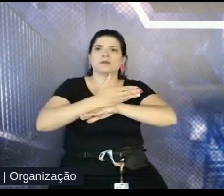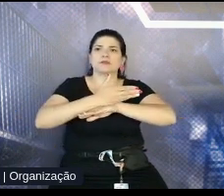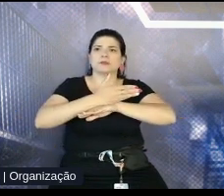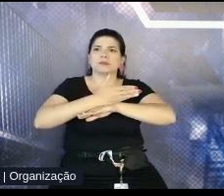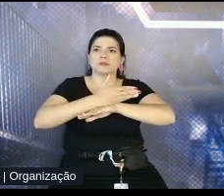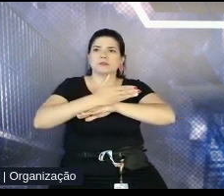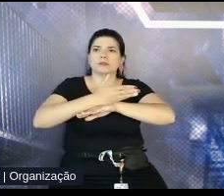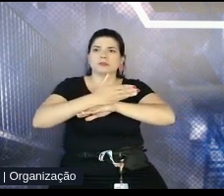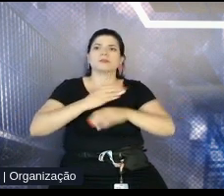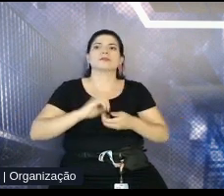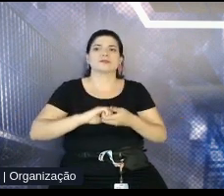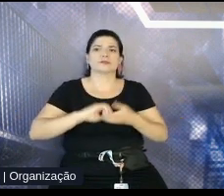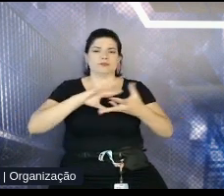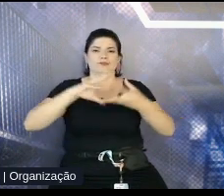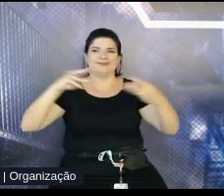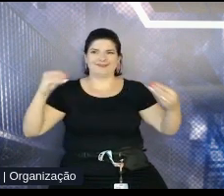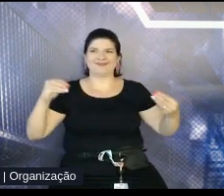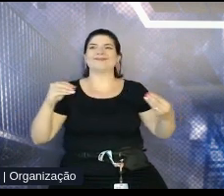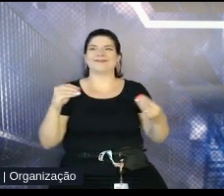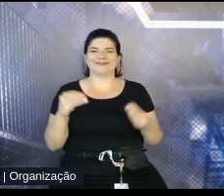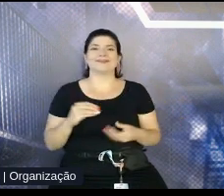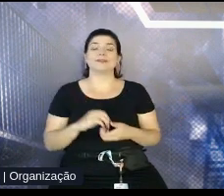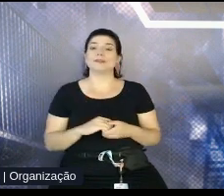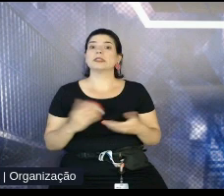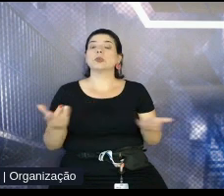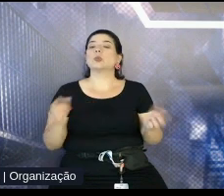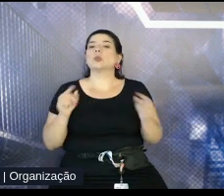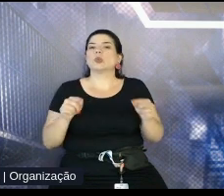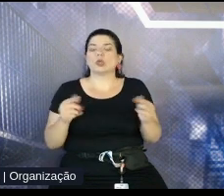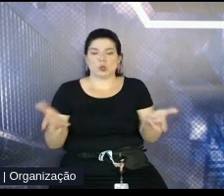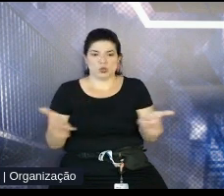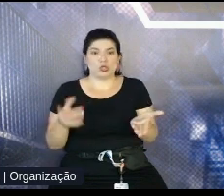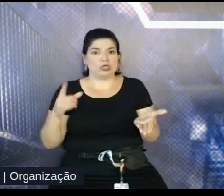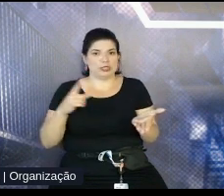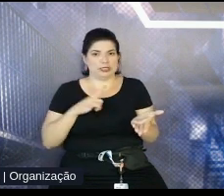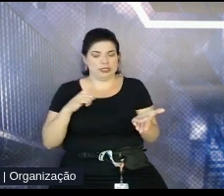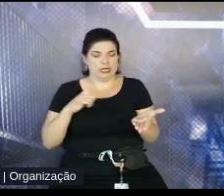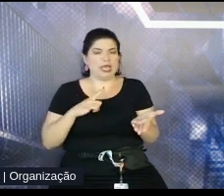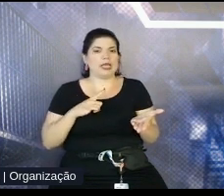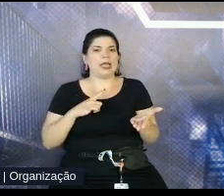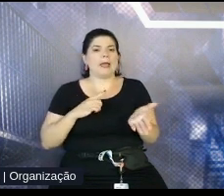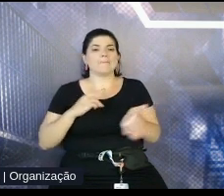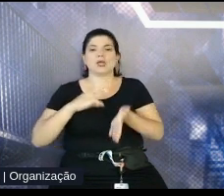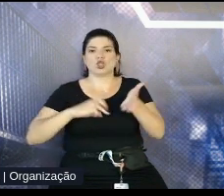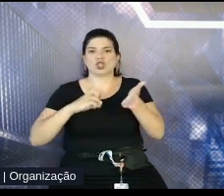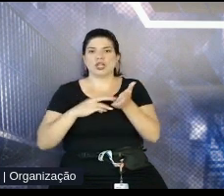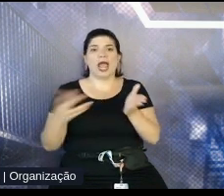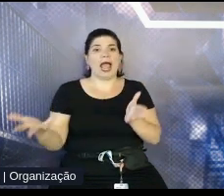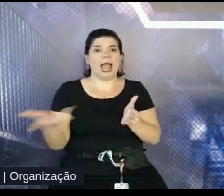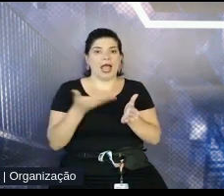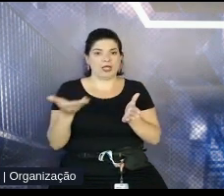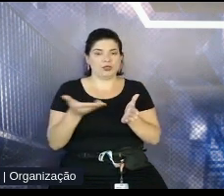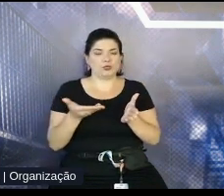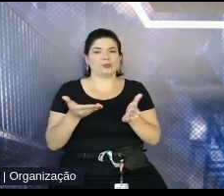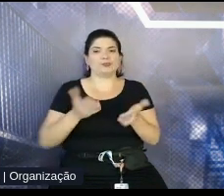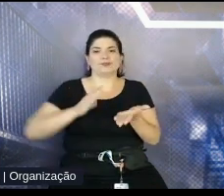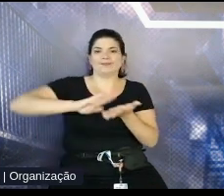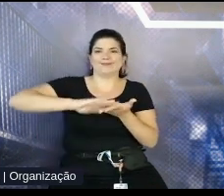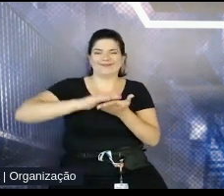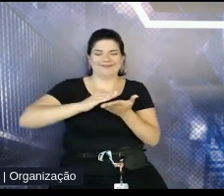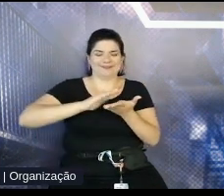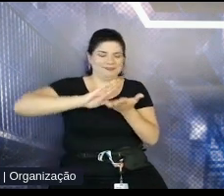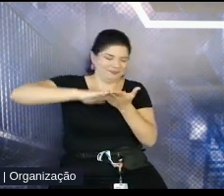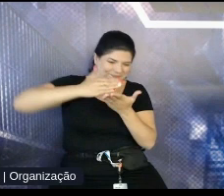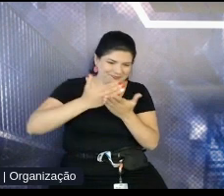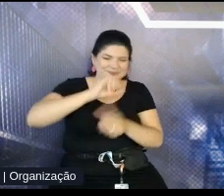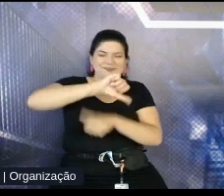vê? O Scrum hoje, como um processo de metodologia ágil, né, a gente vê que ele vem sendo bem adotado por fábricas de